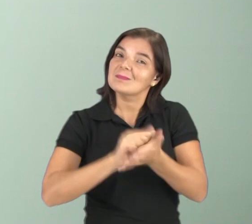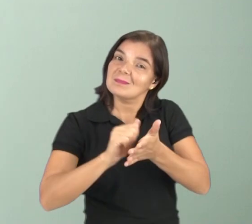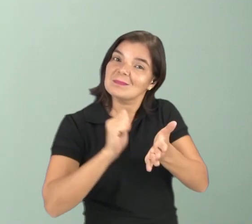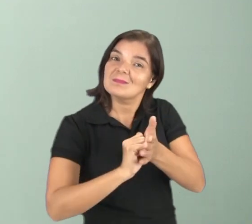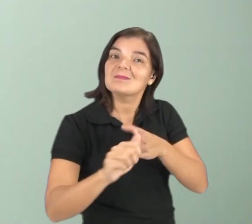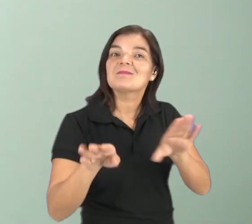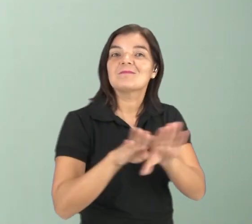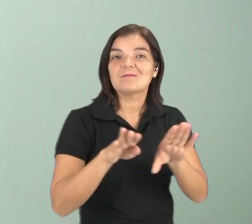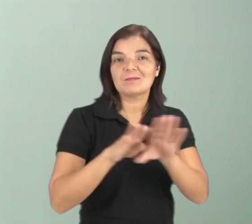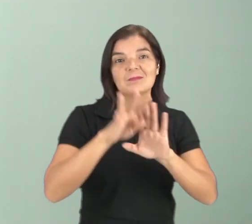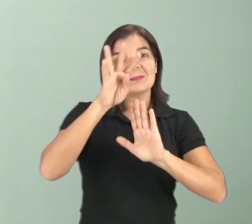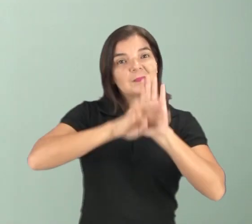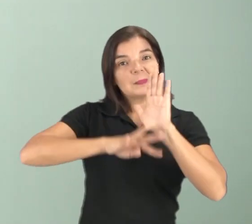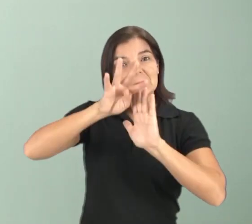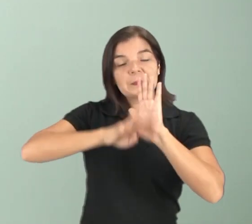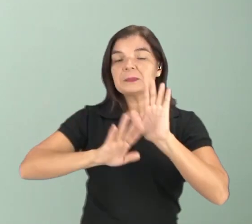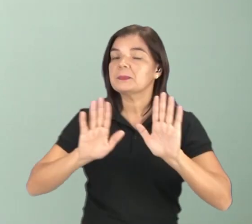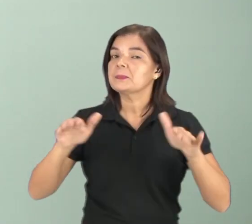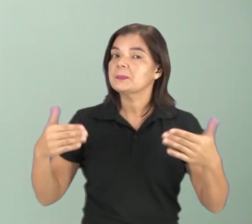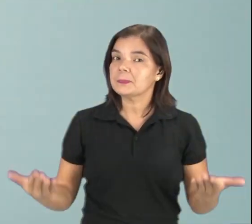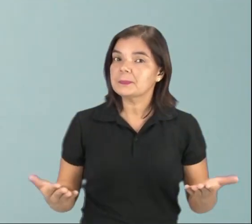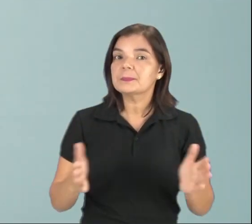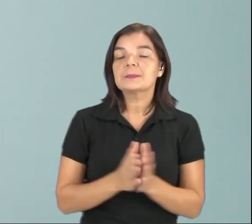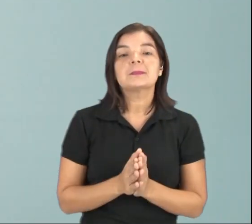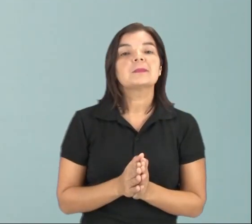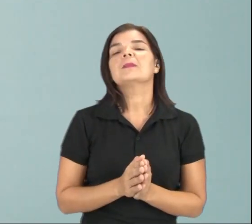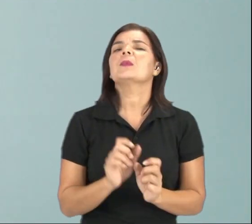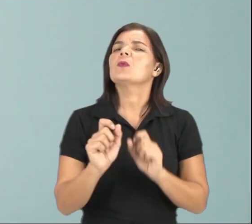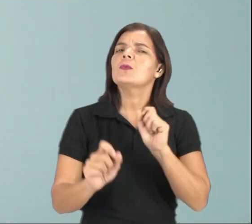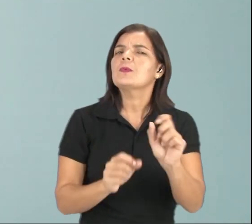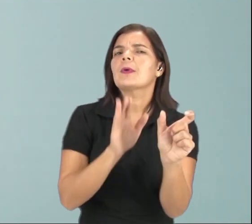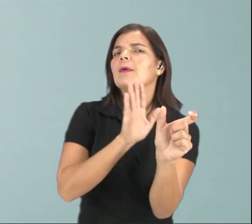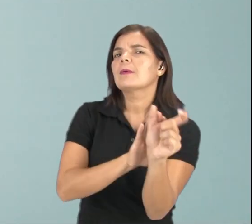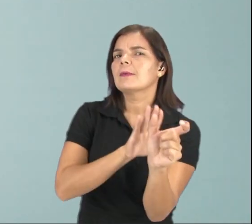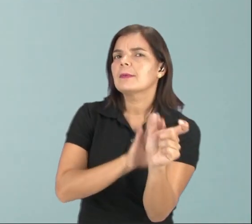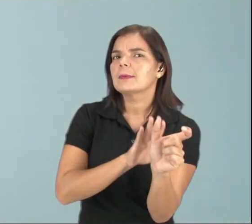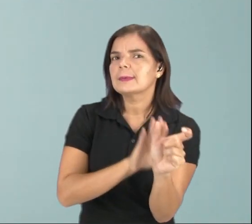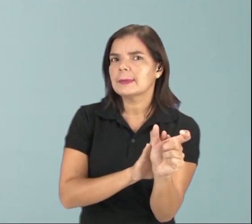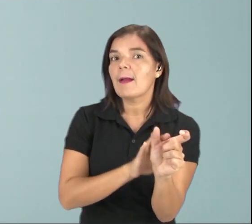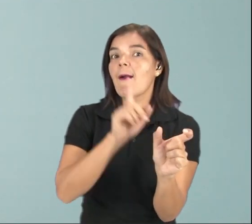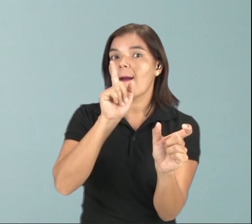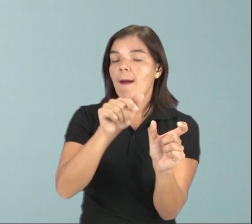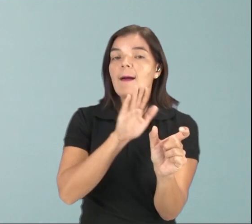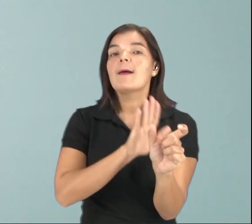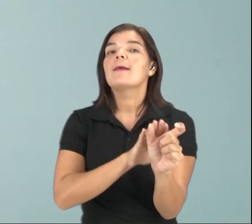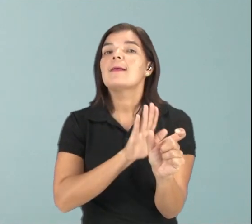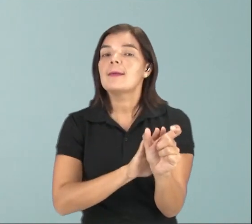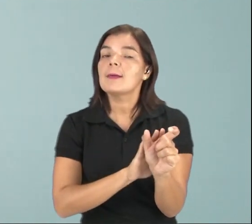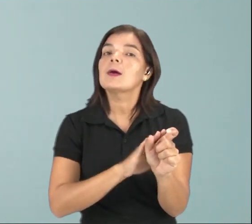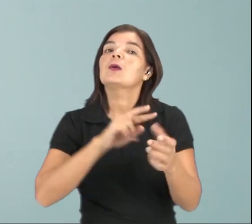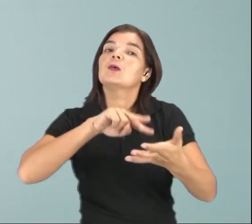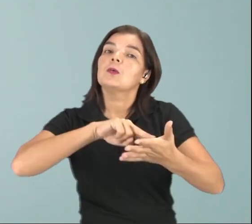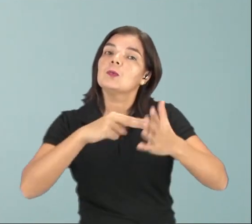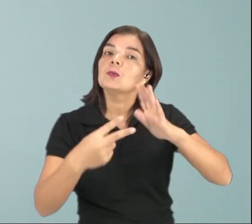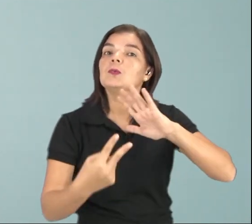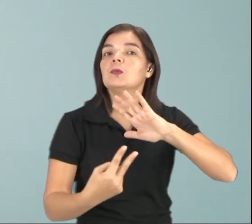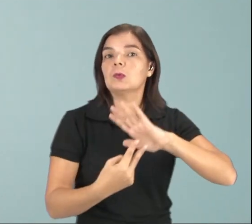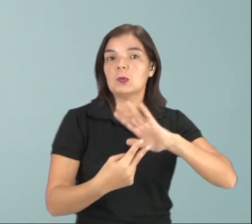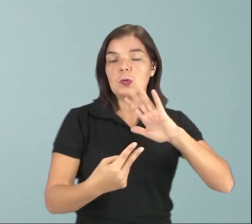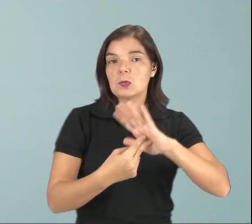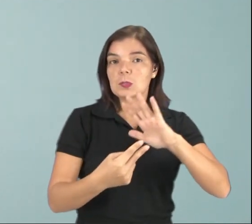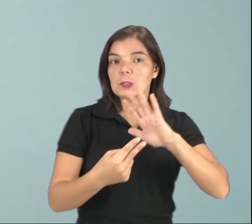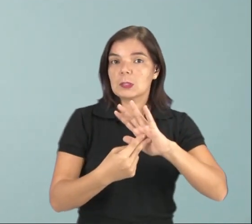da escrita, dos textos e enfim. Então, o que é a denotação? A denotação é o sentido